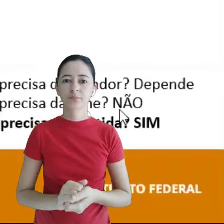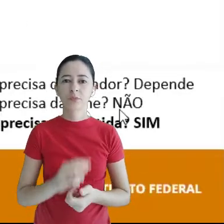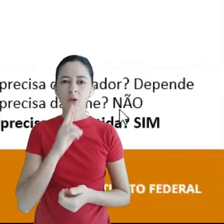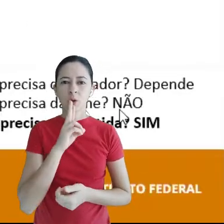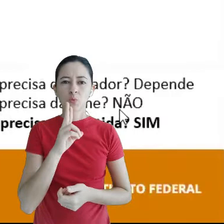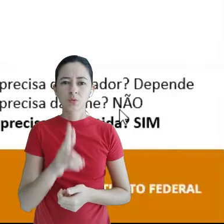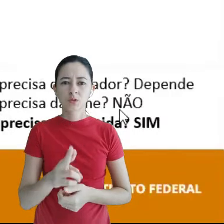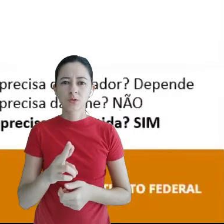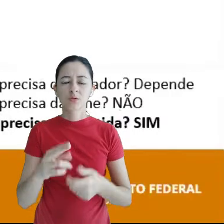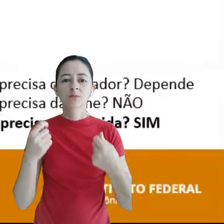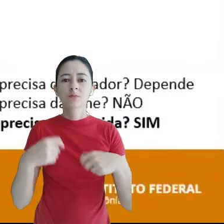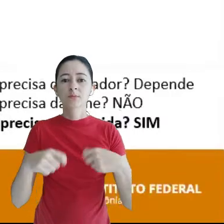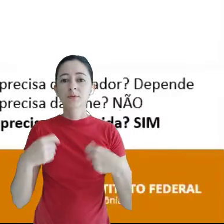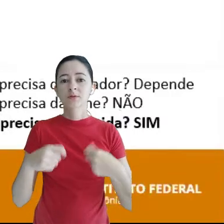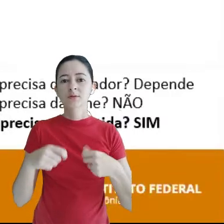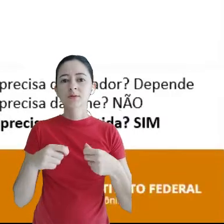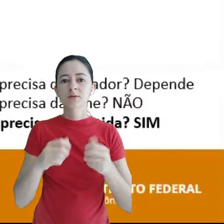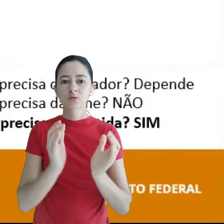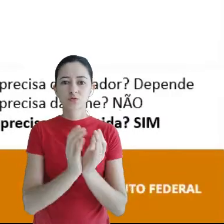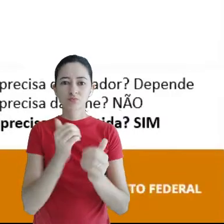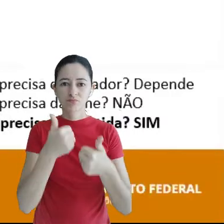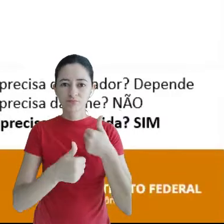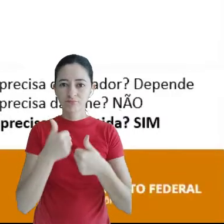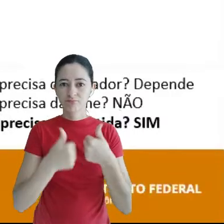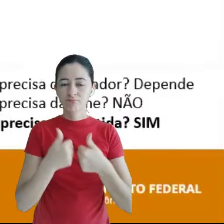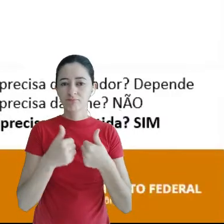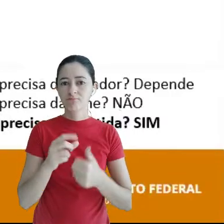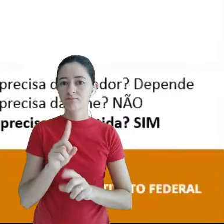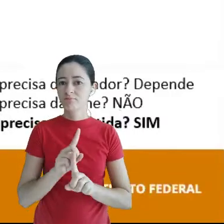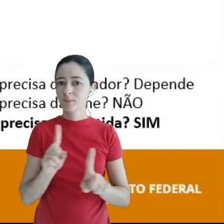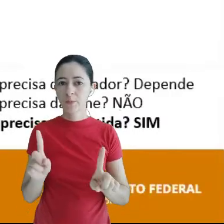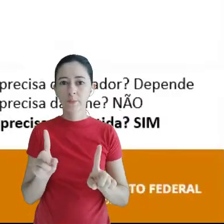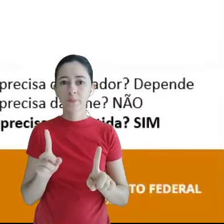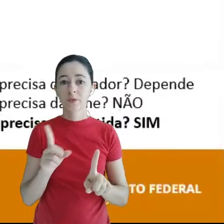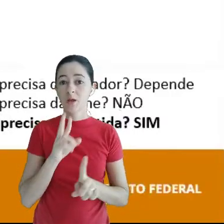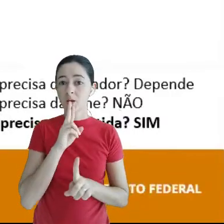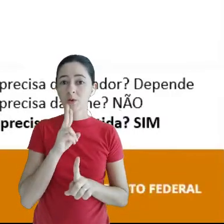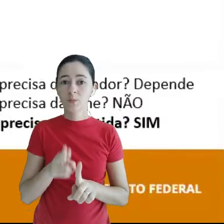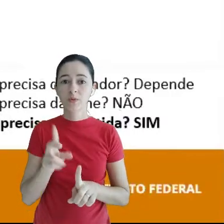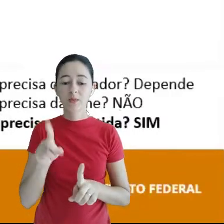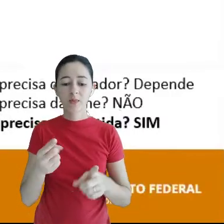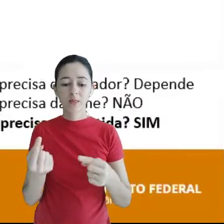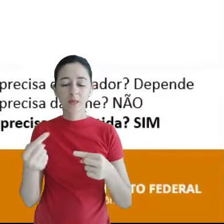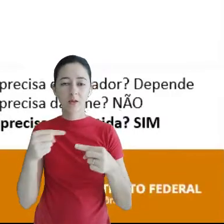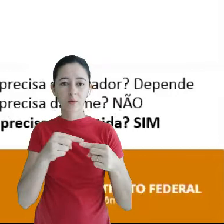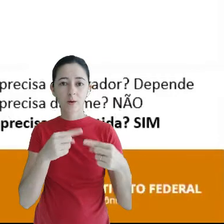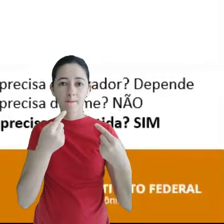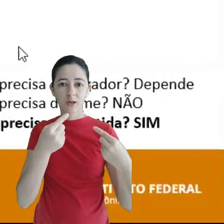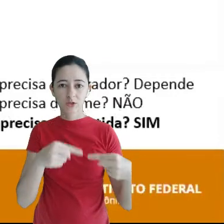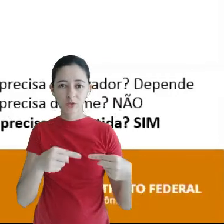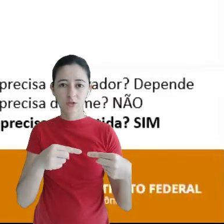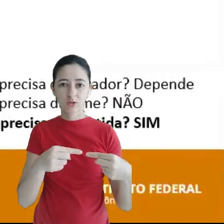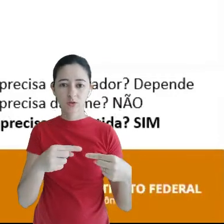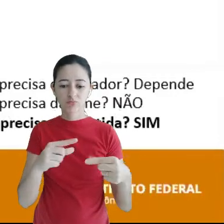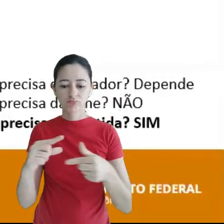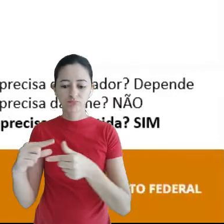Resultado precisa do time? Não. O resultado, ele não é do time. O resultado é da partida.